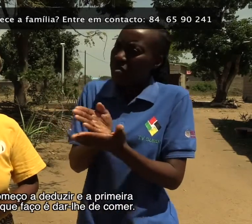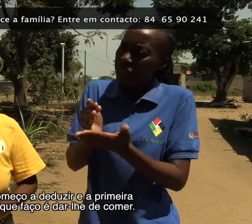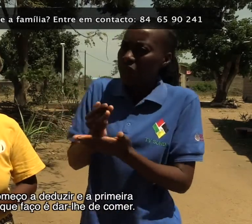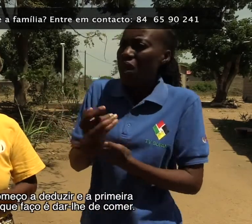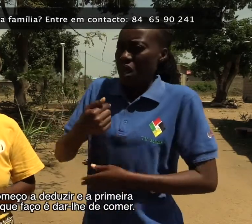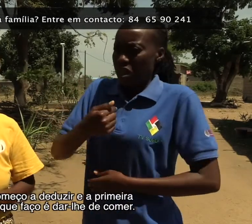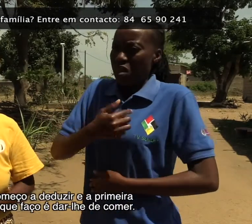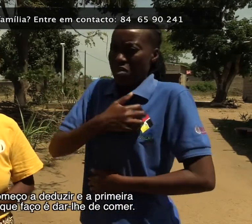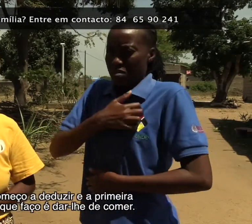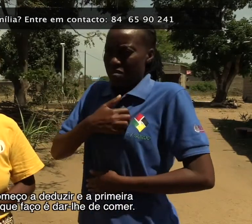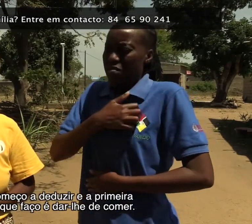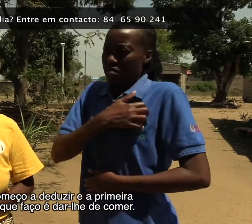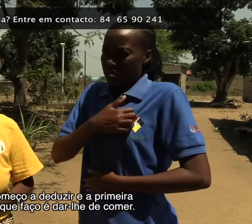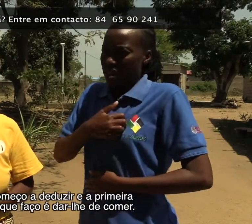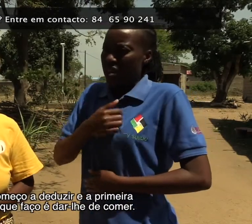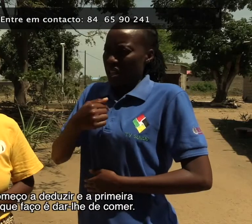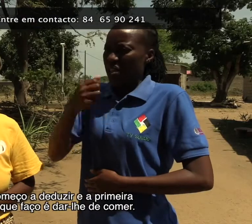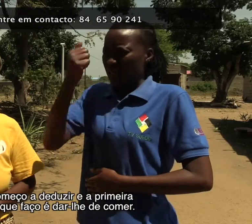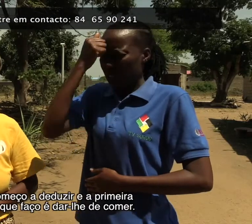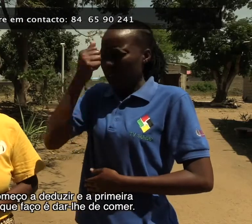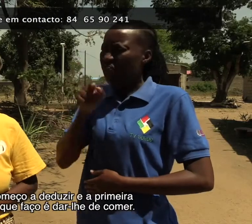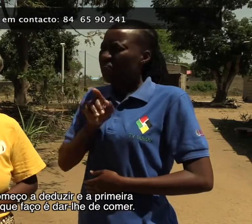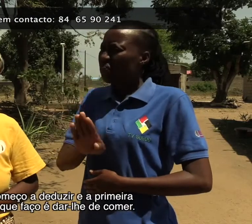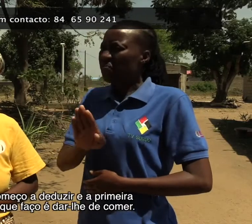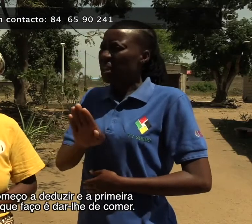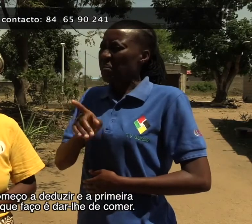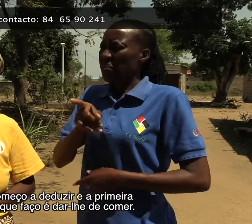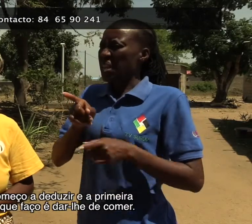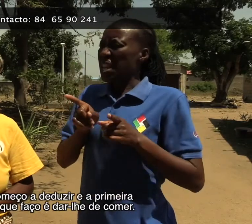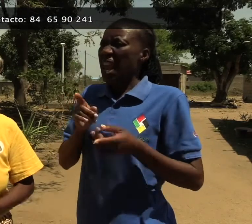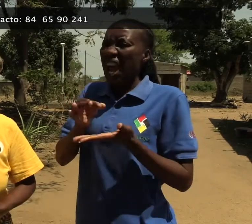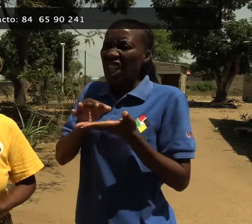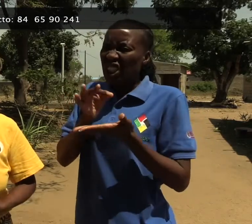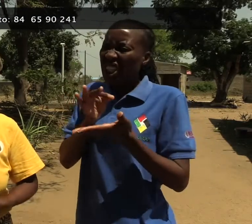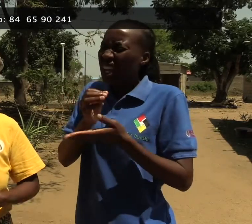a deduzir e a primeira coisa que faço é dar-lhe comida.